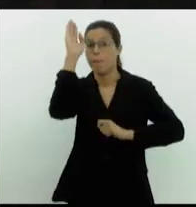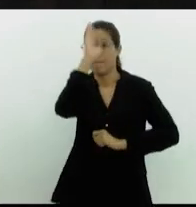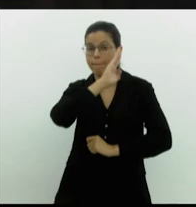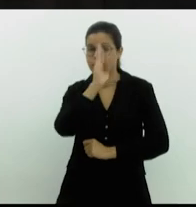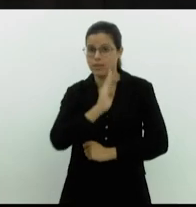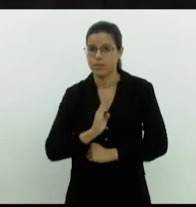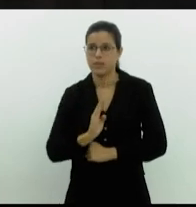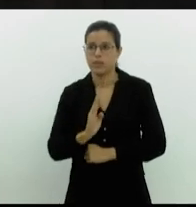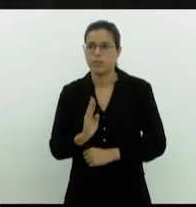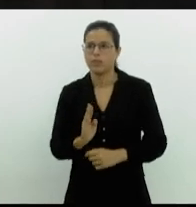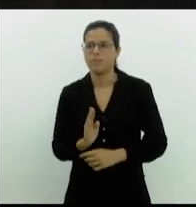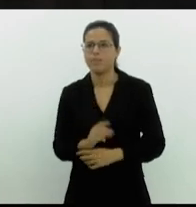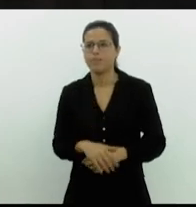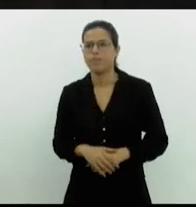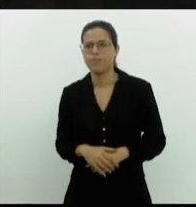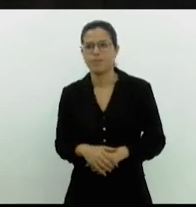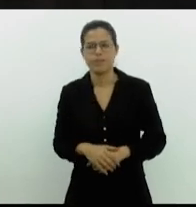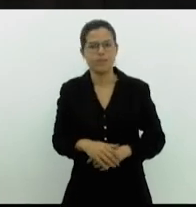já providenciando